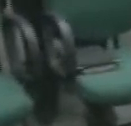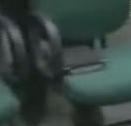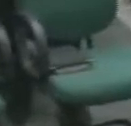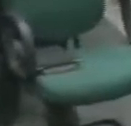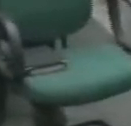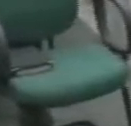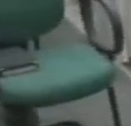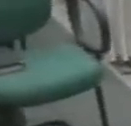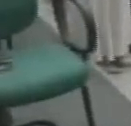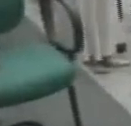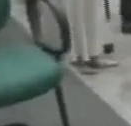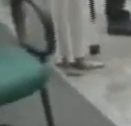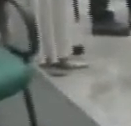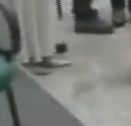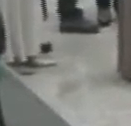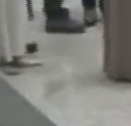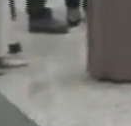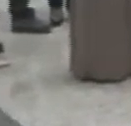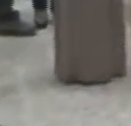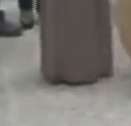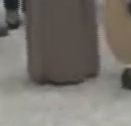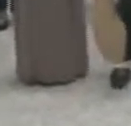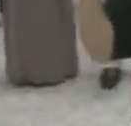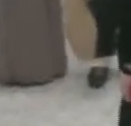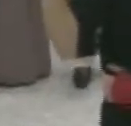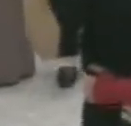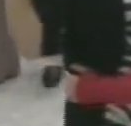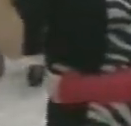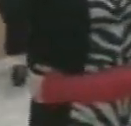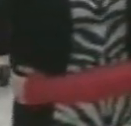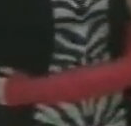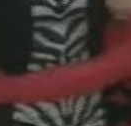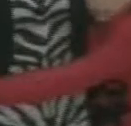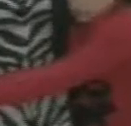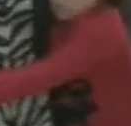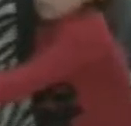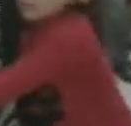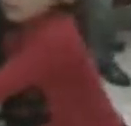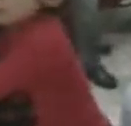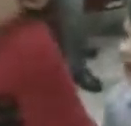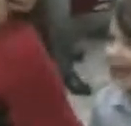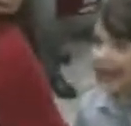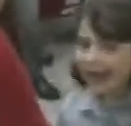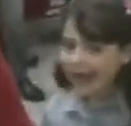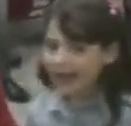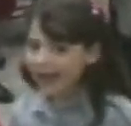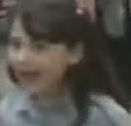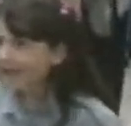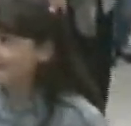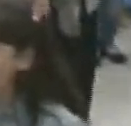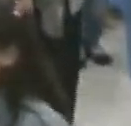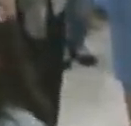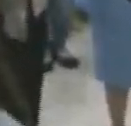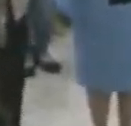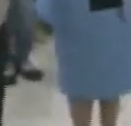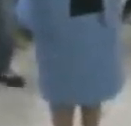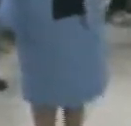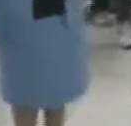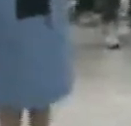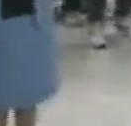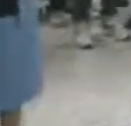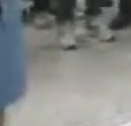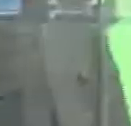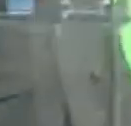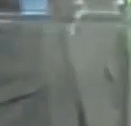desse mecanismo para fazer dinheiro no tráfico usando o senhor desse mecanismo para